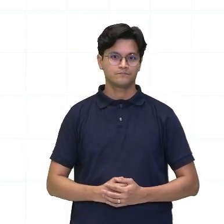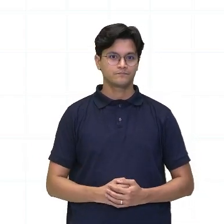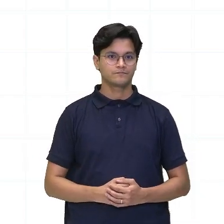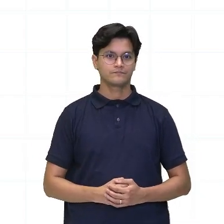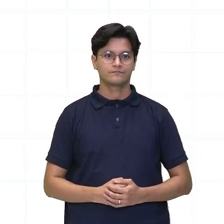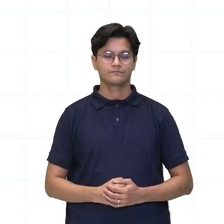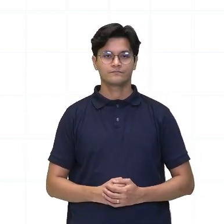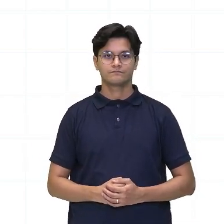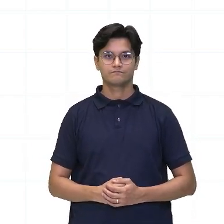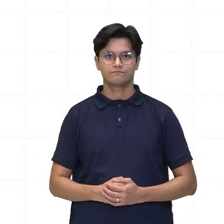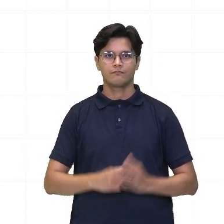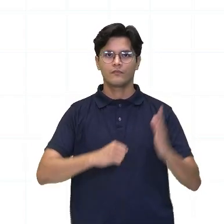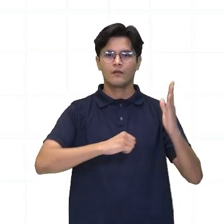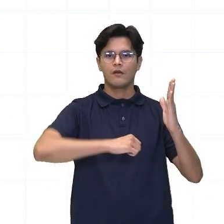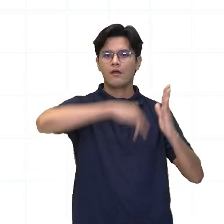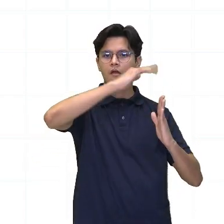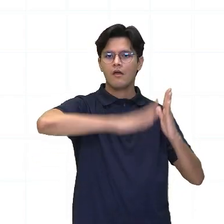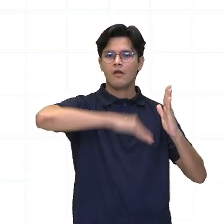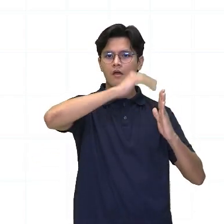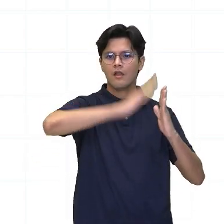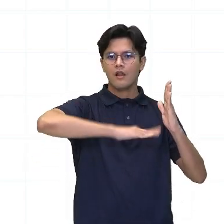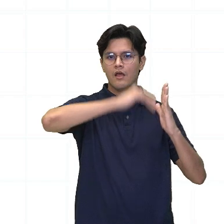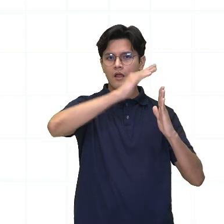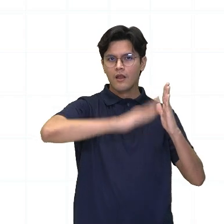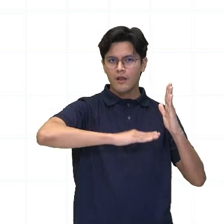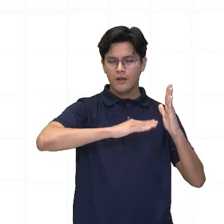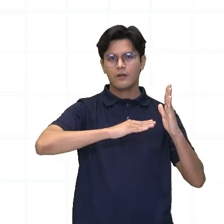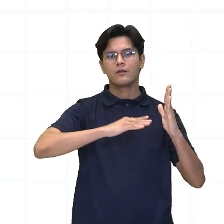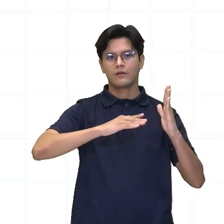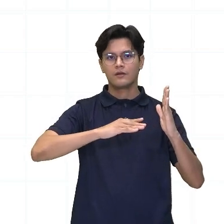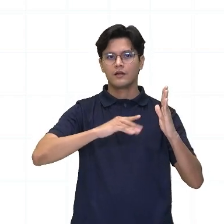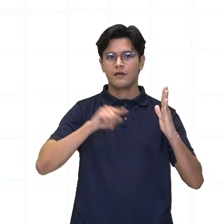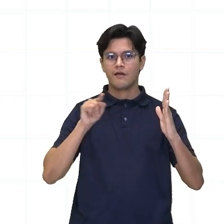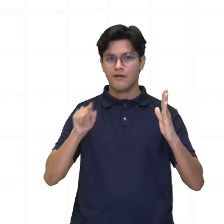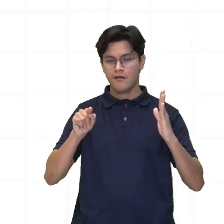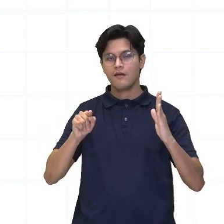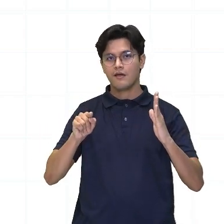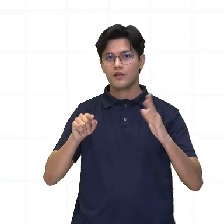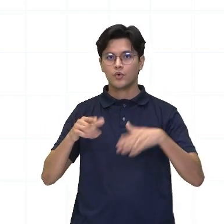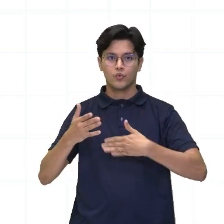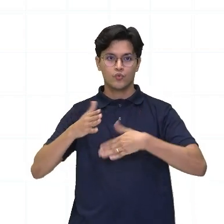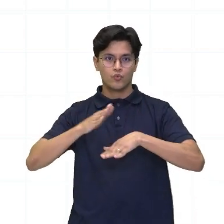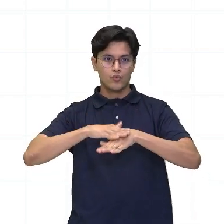Ela foi pintada Esteban Murillo, ele nasceu em